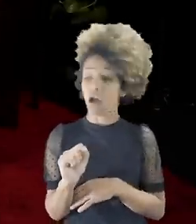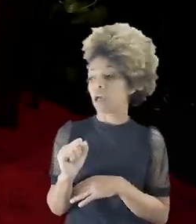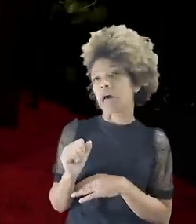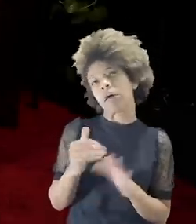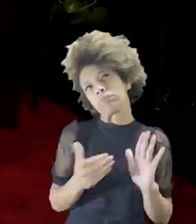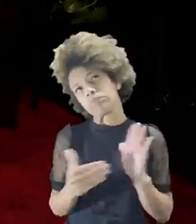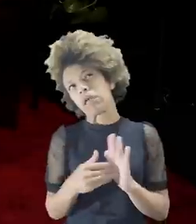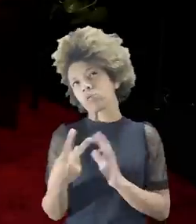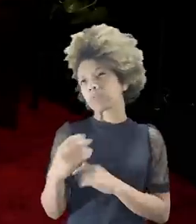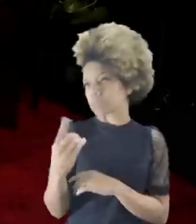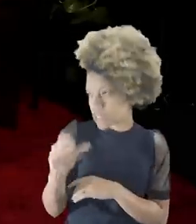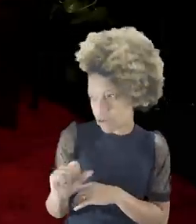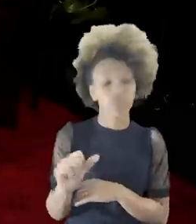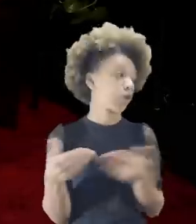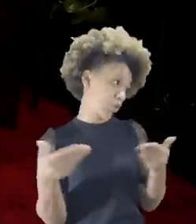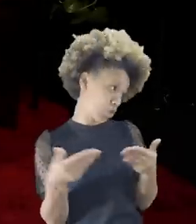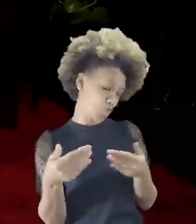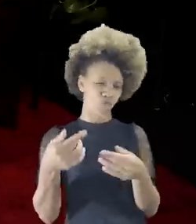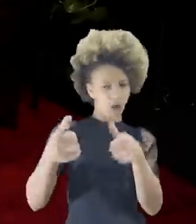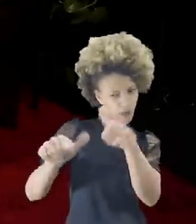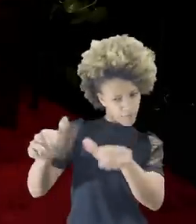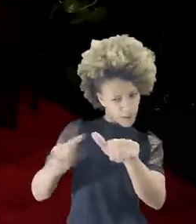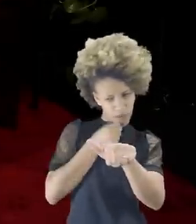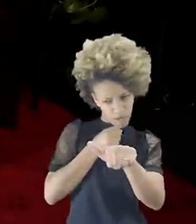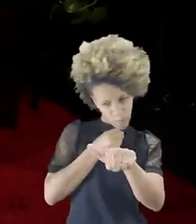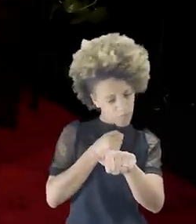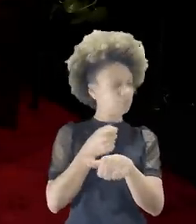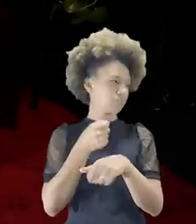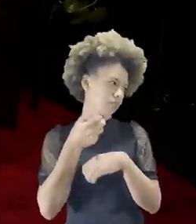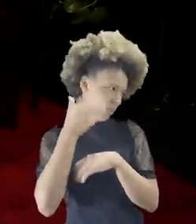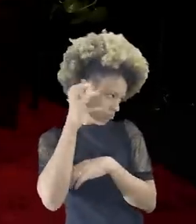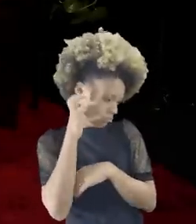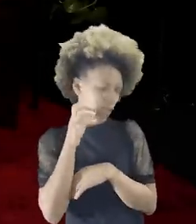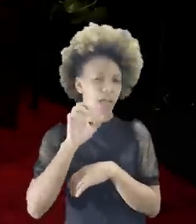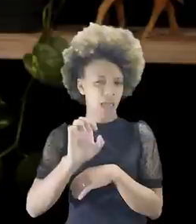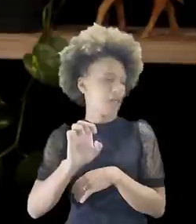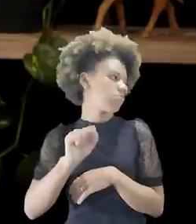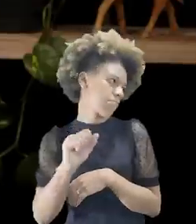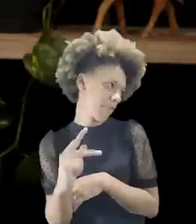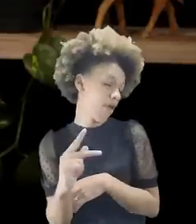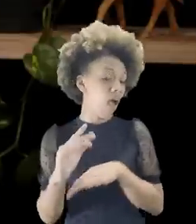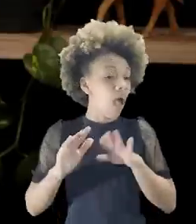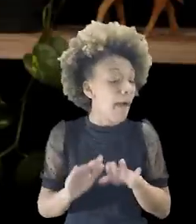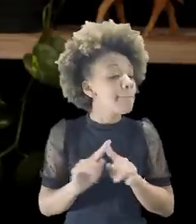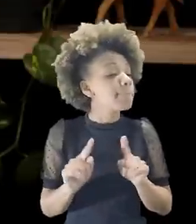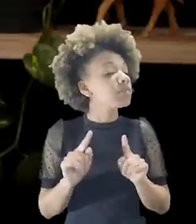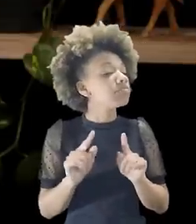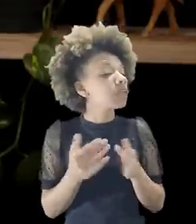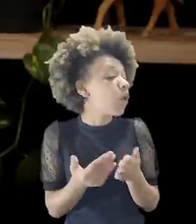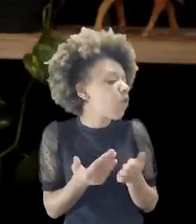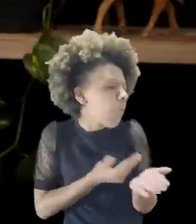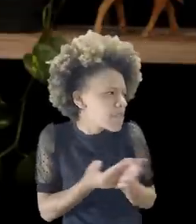ponto e hoje você comentarista a gente escuta você lá tal nas transmissões e eu queria começar com essa pergunta